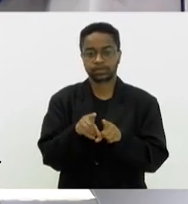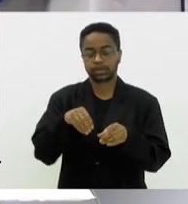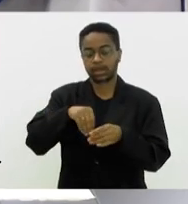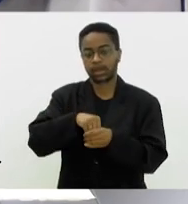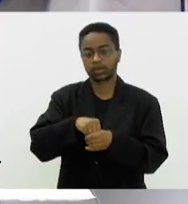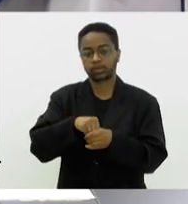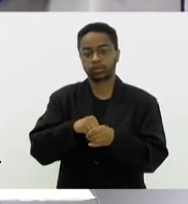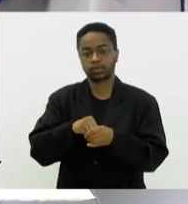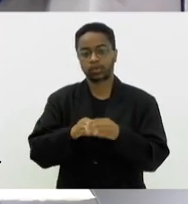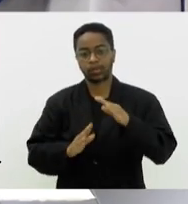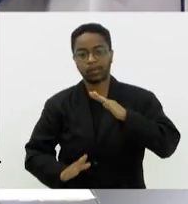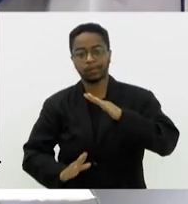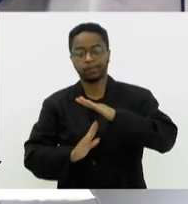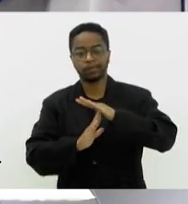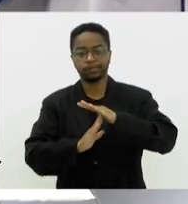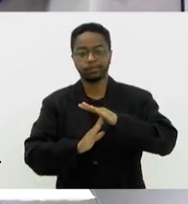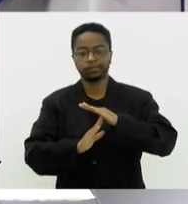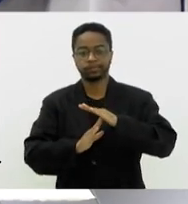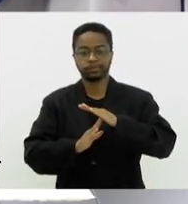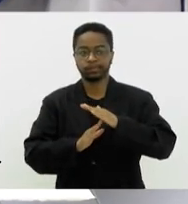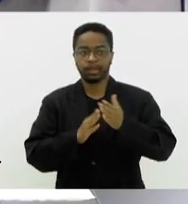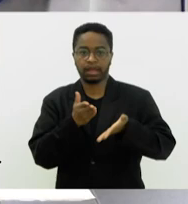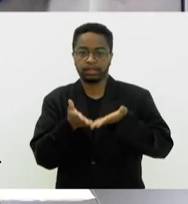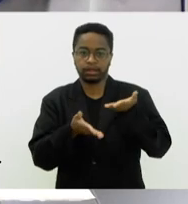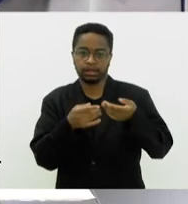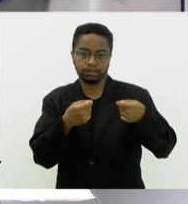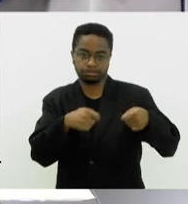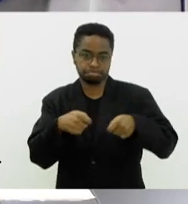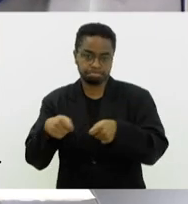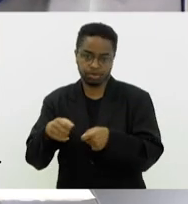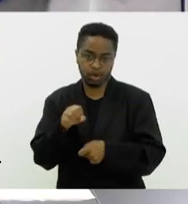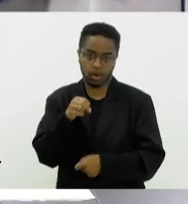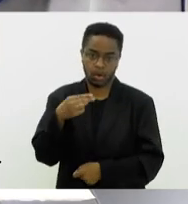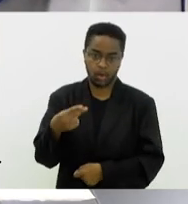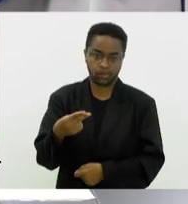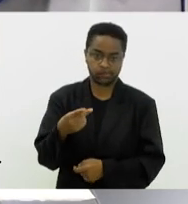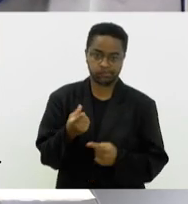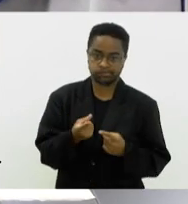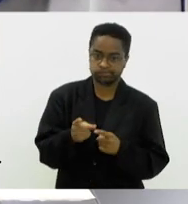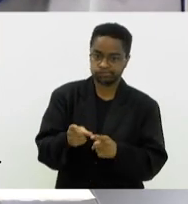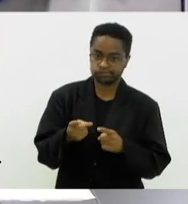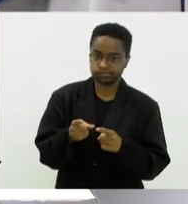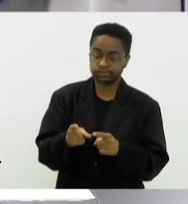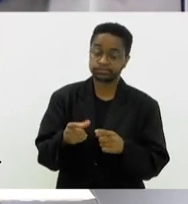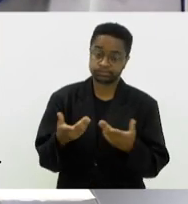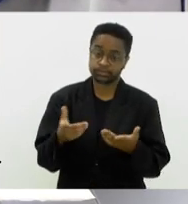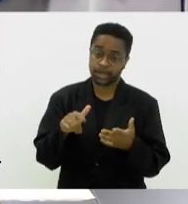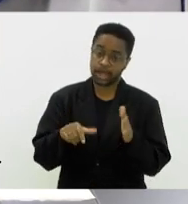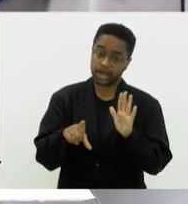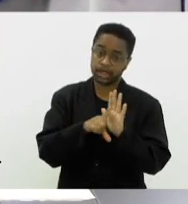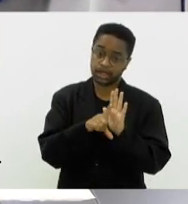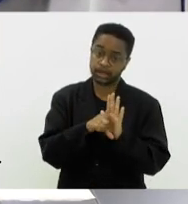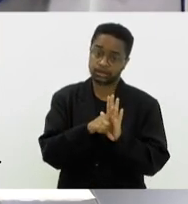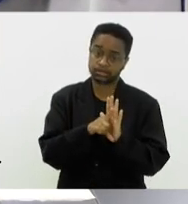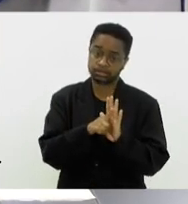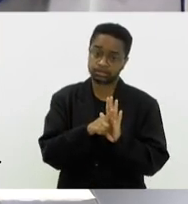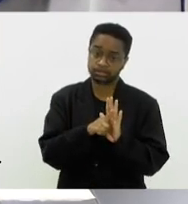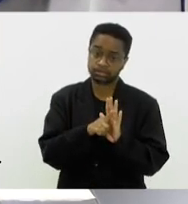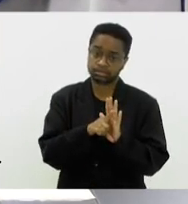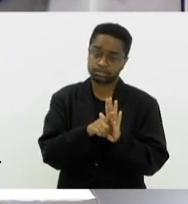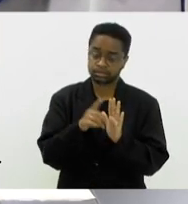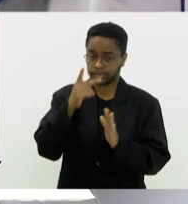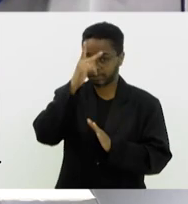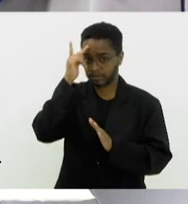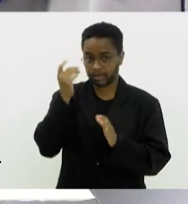de prazo para atender determinada demanda ou provocação, é uma legislação que o legislador fez e